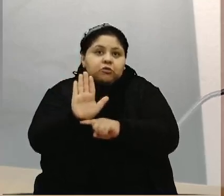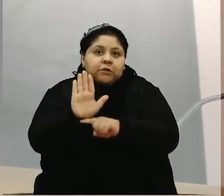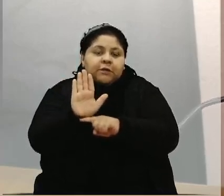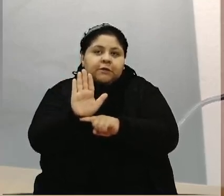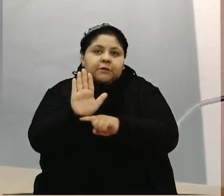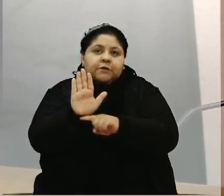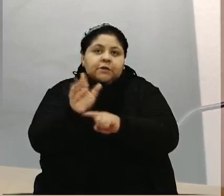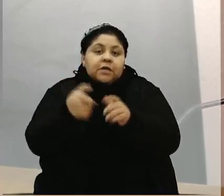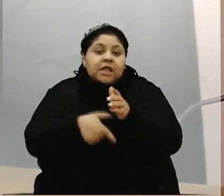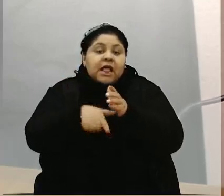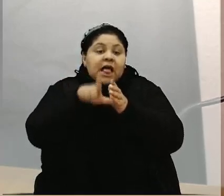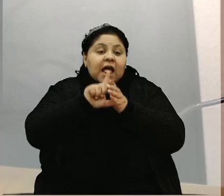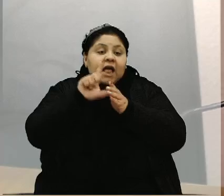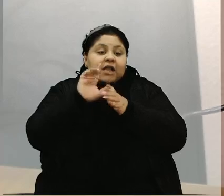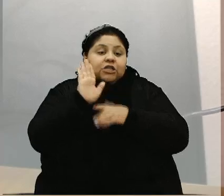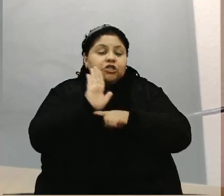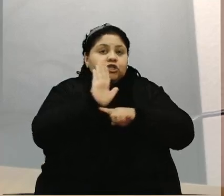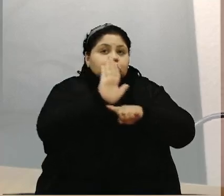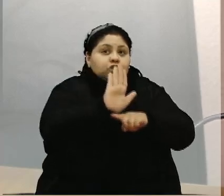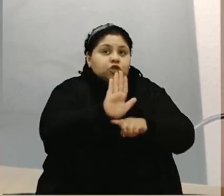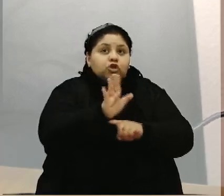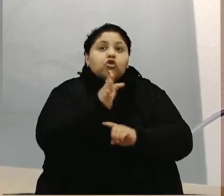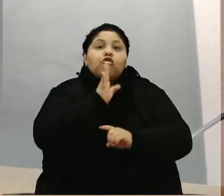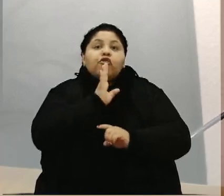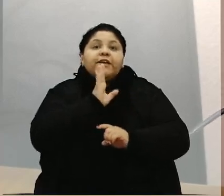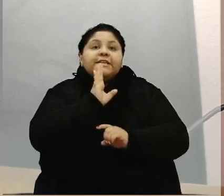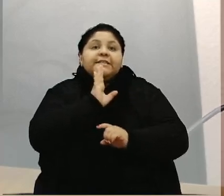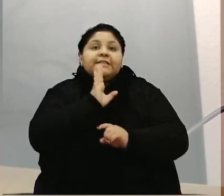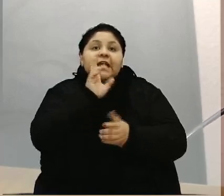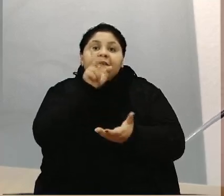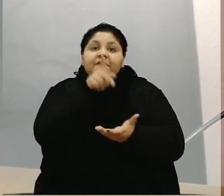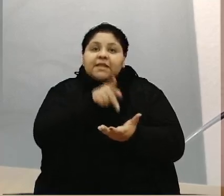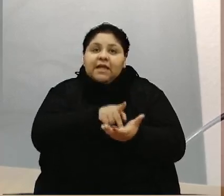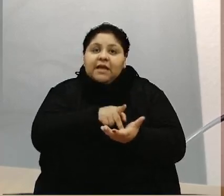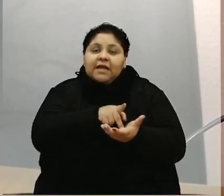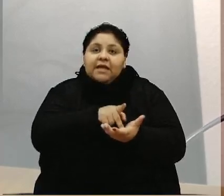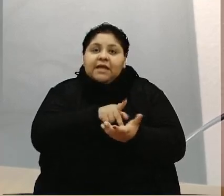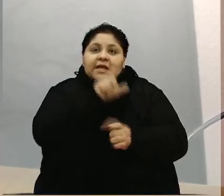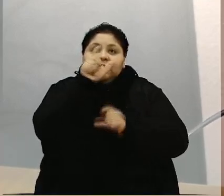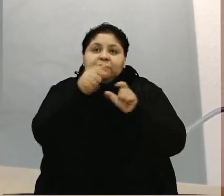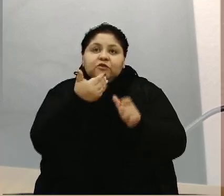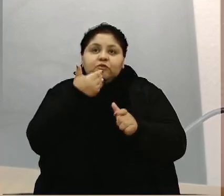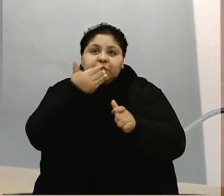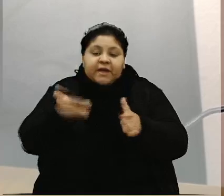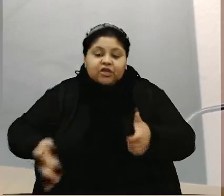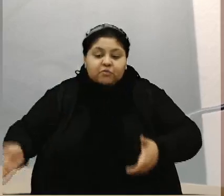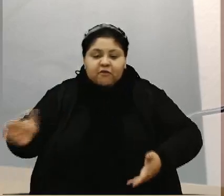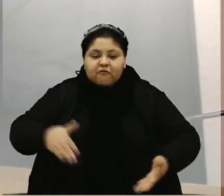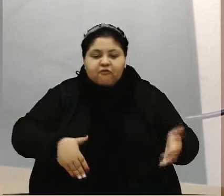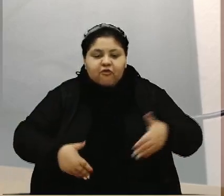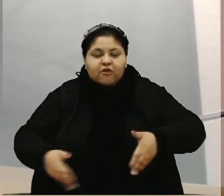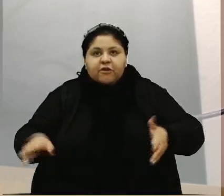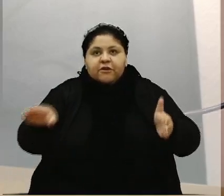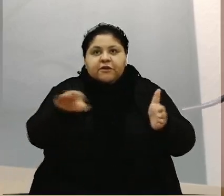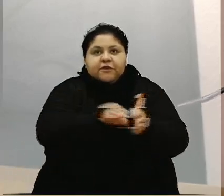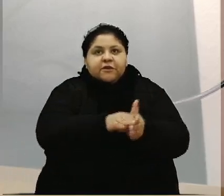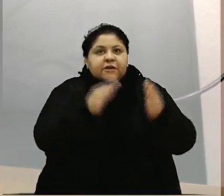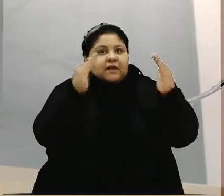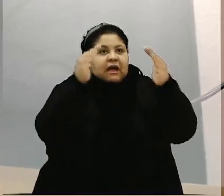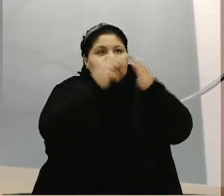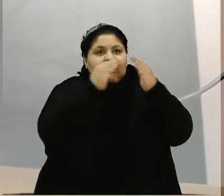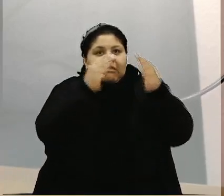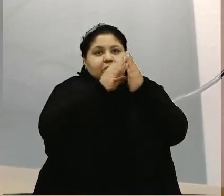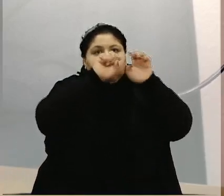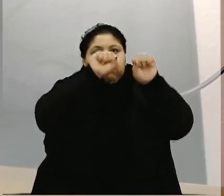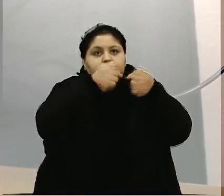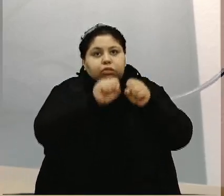antes de nós darmos a assistência, nós vamos conhecer os fatos, né? Porque muitas vezes a pessoa pede uma fralda, você chega lá, a casa está caindo aos pedaços, o